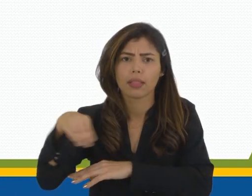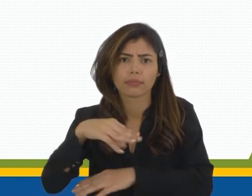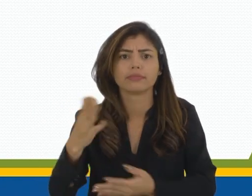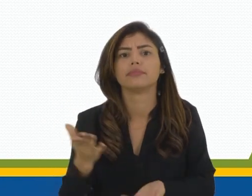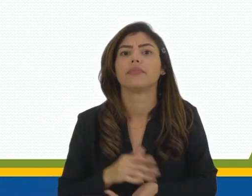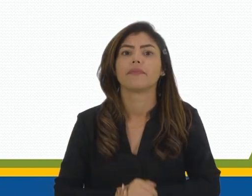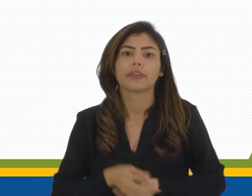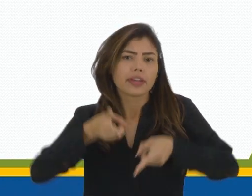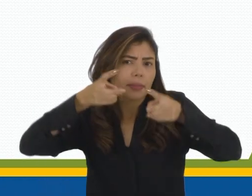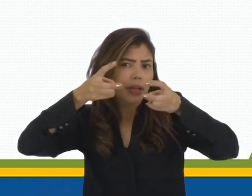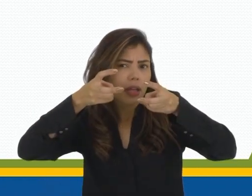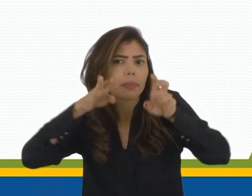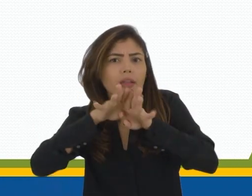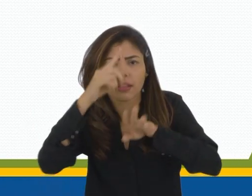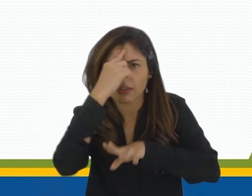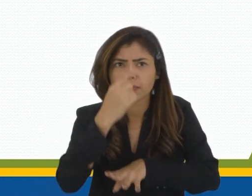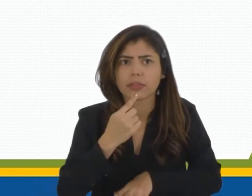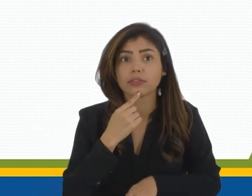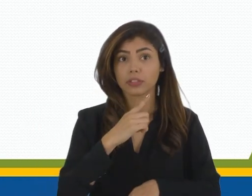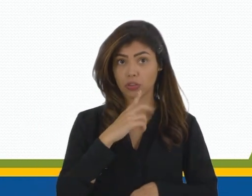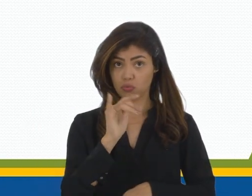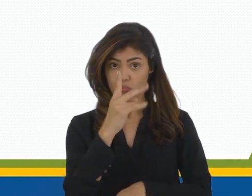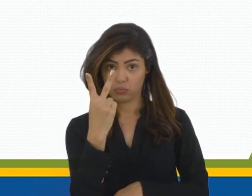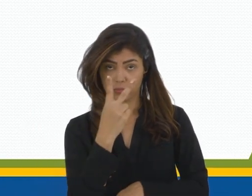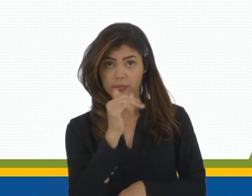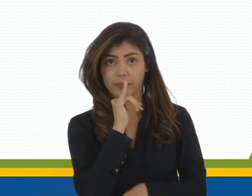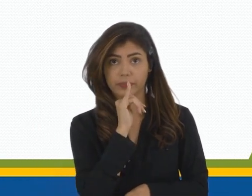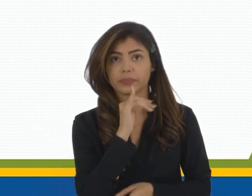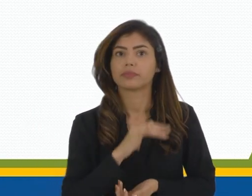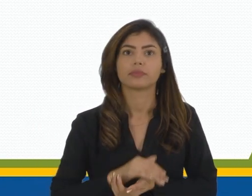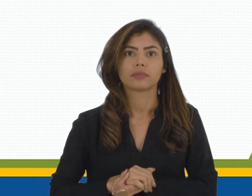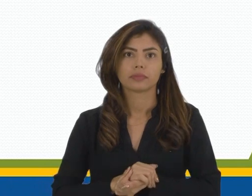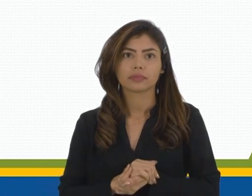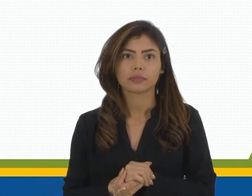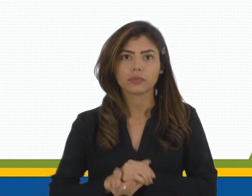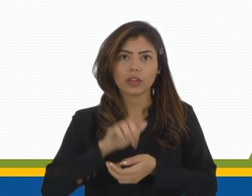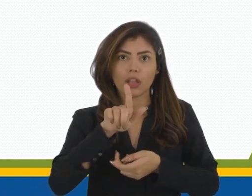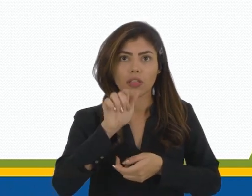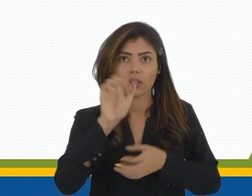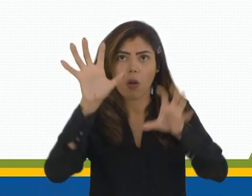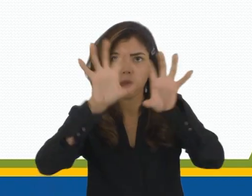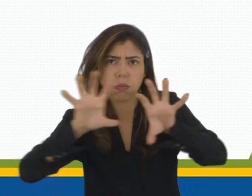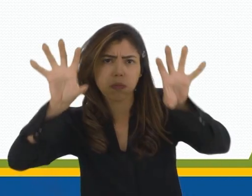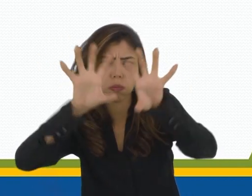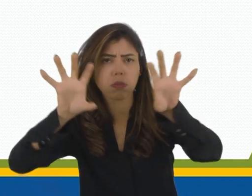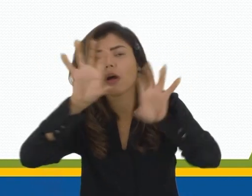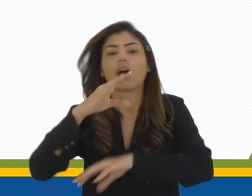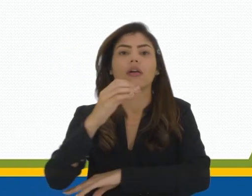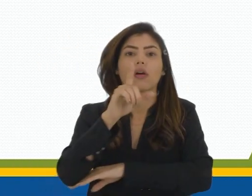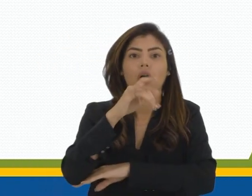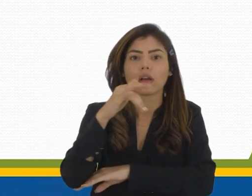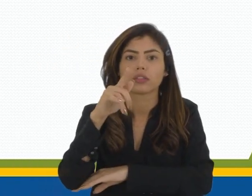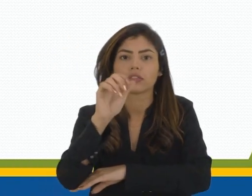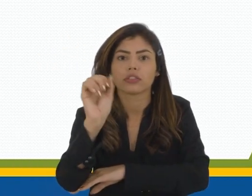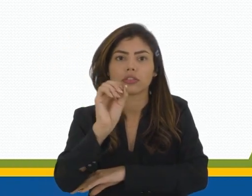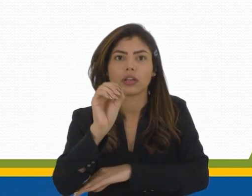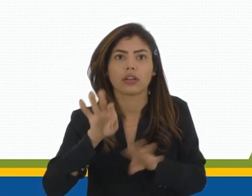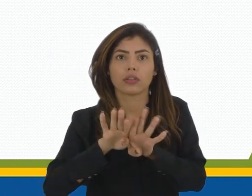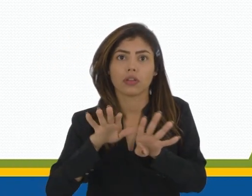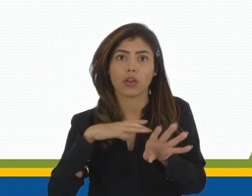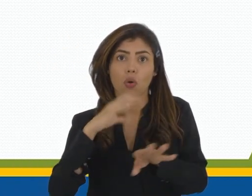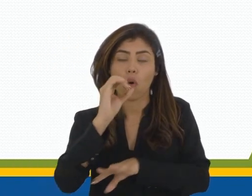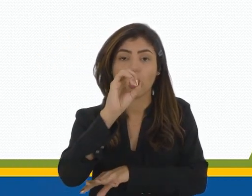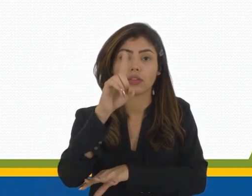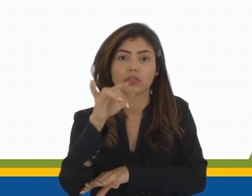vocês observarem na imagem, nós temos dois exemplos. A gente tem o exemplo do gás oxigênio e do gás ozônio, que são substâncias